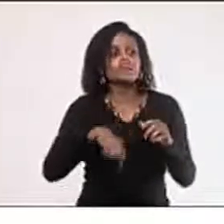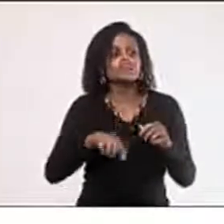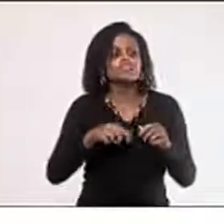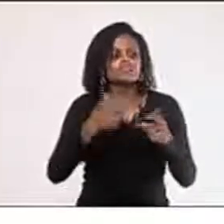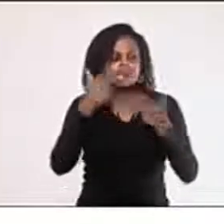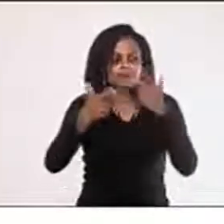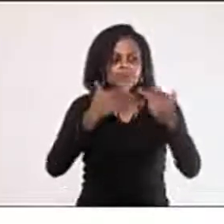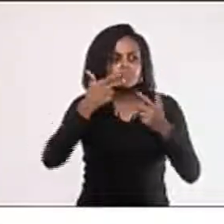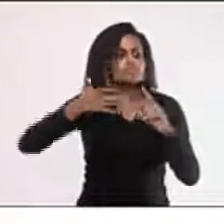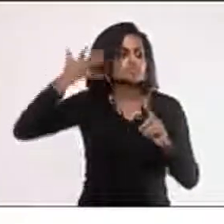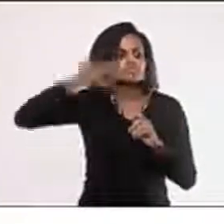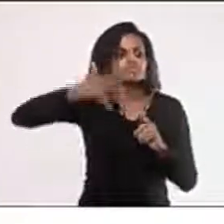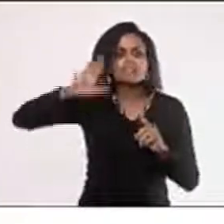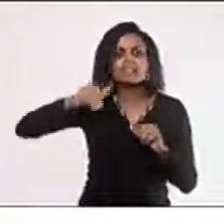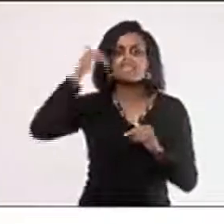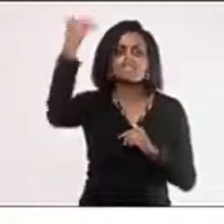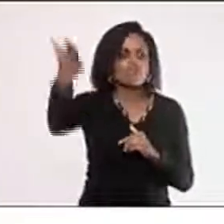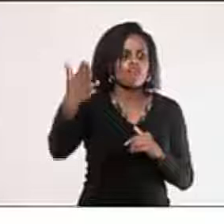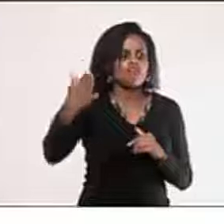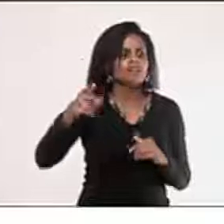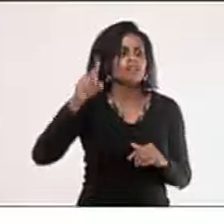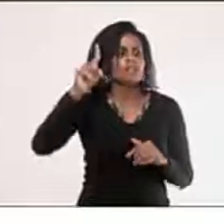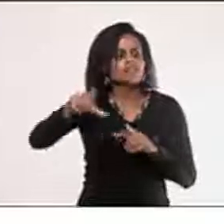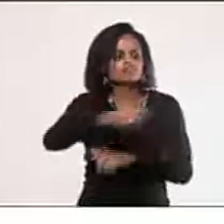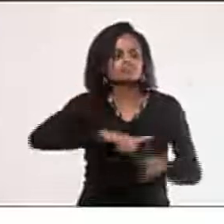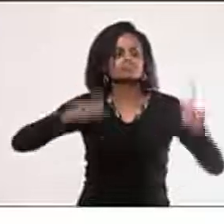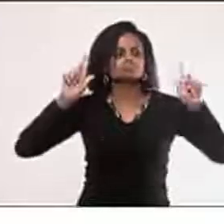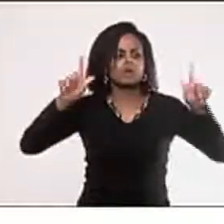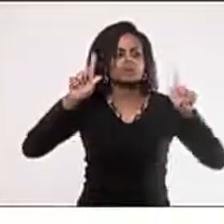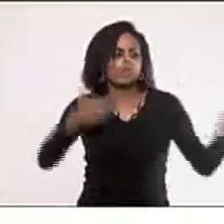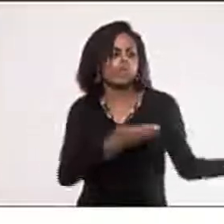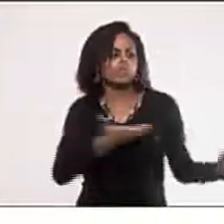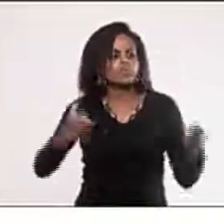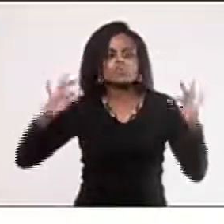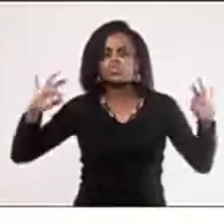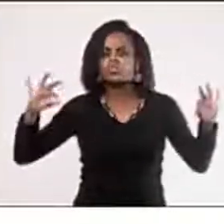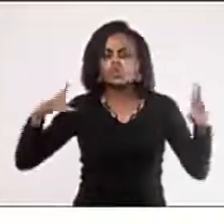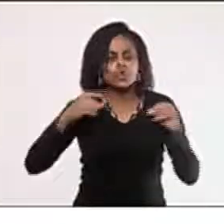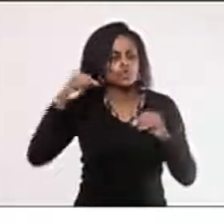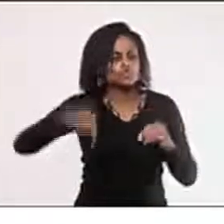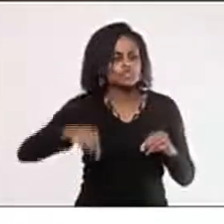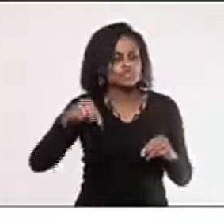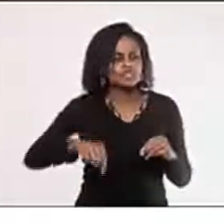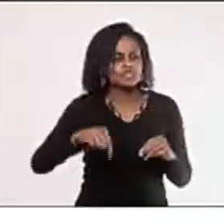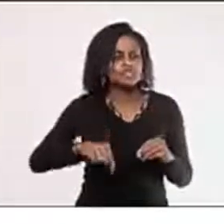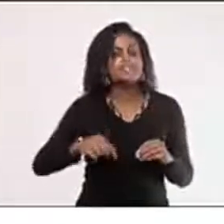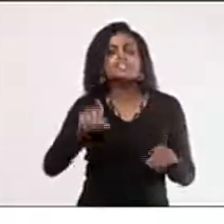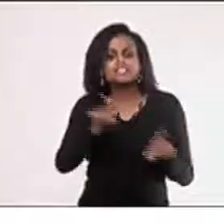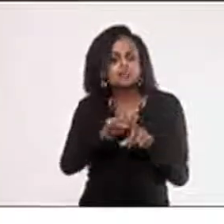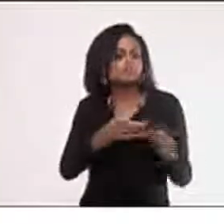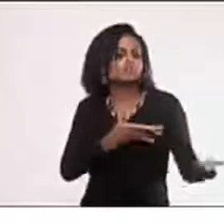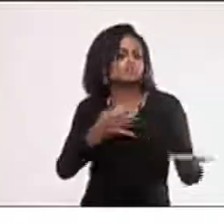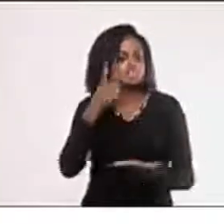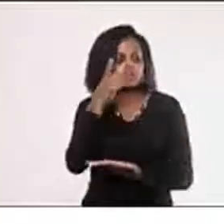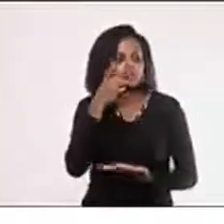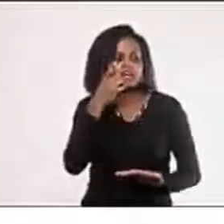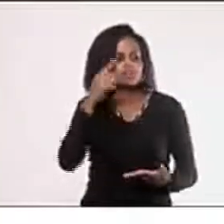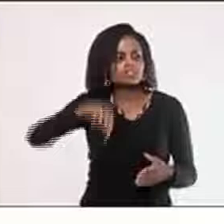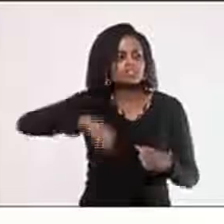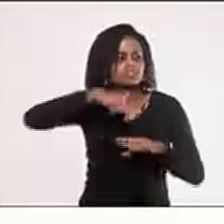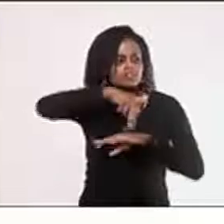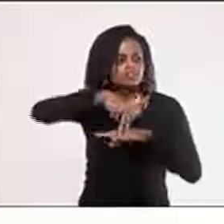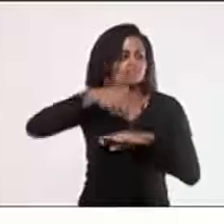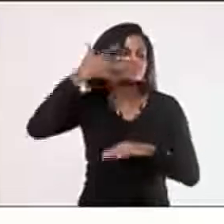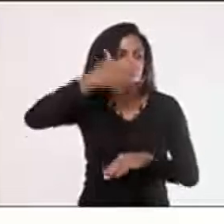e daremos esse show lá fora, no ato, onde convido todos aqui, inclusive os deputados que saem aqui e